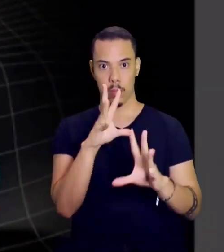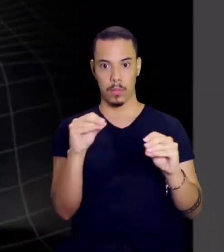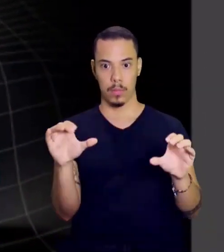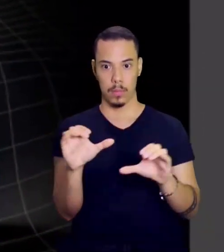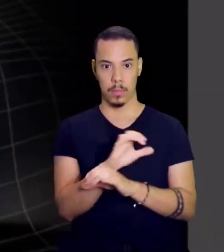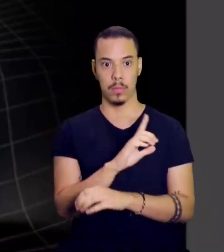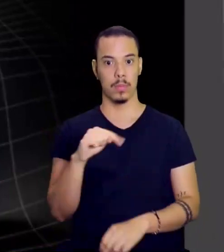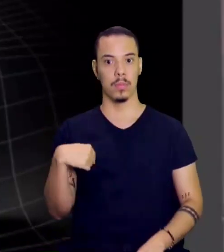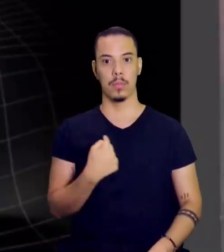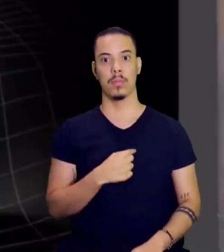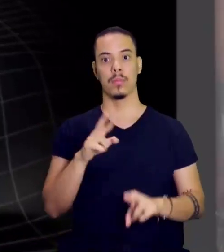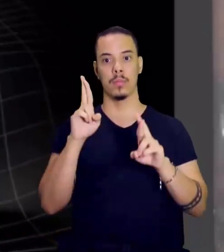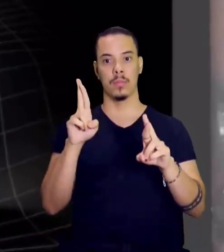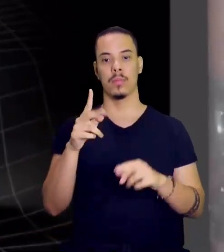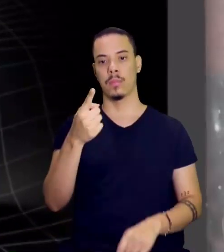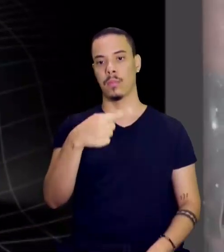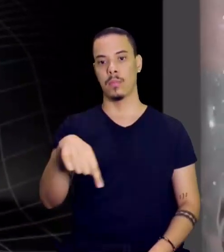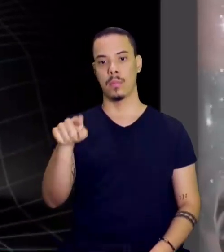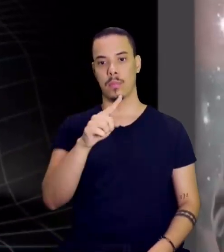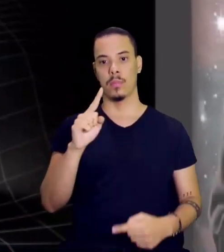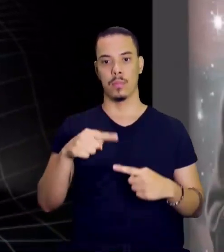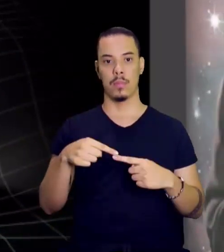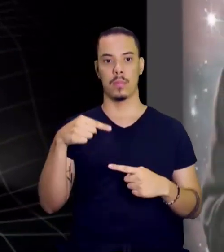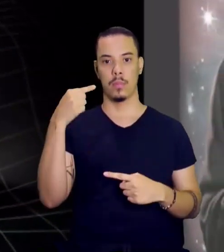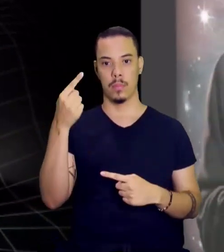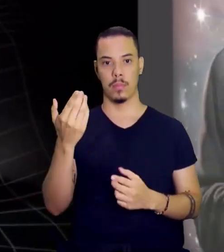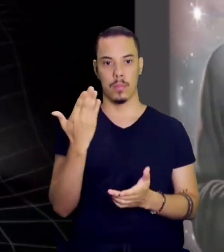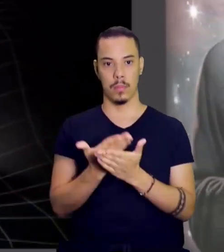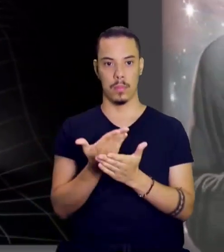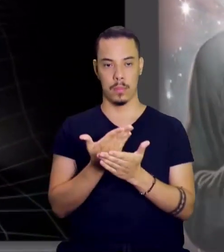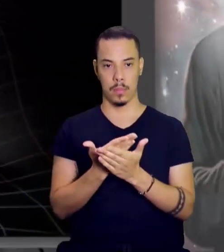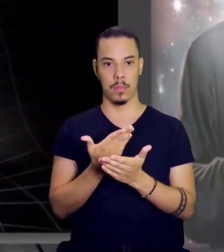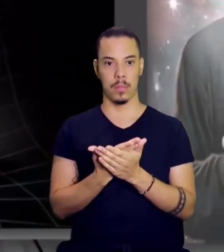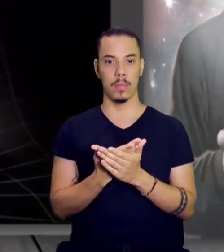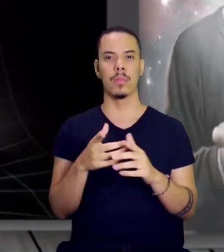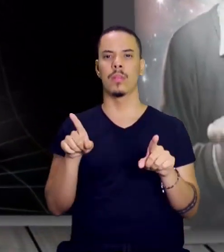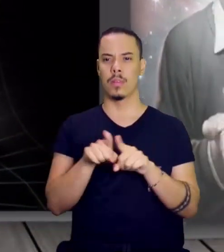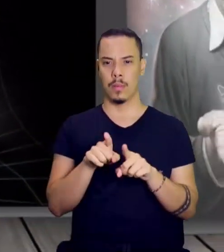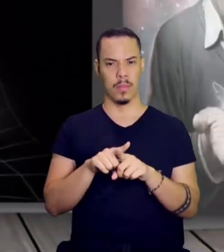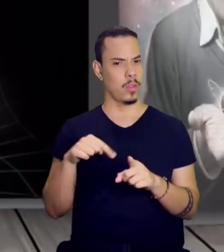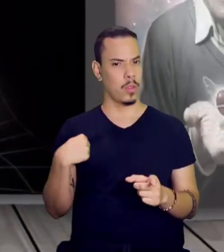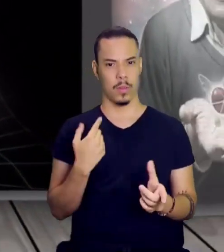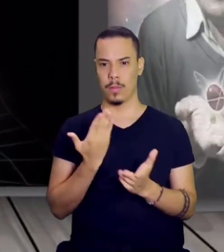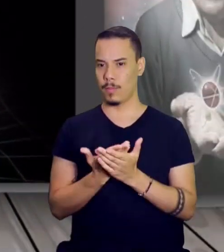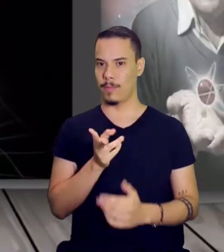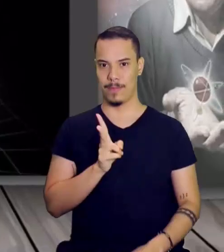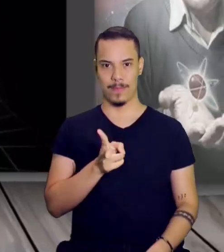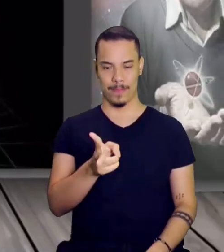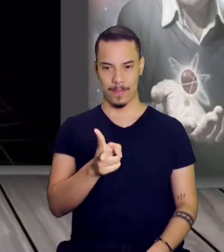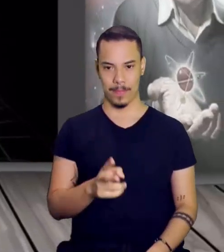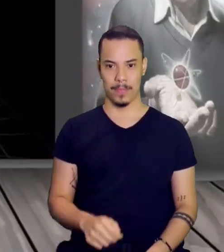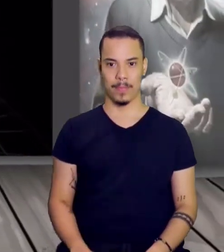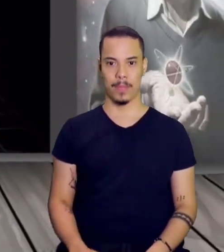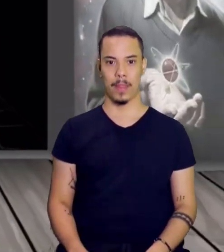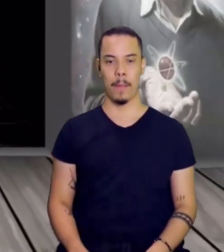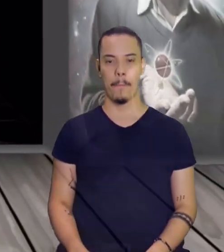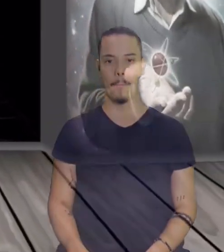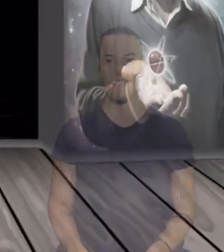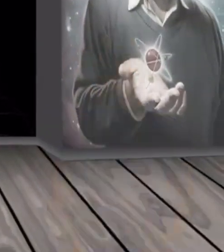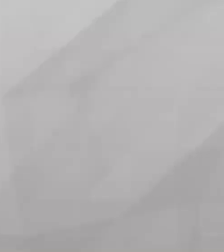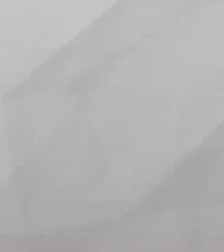E nós esperamos vocês aí para a próxima aula. Até mais. Lembrando que a nossa aula continua, né?